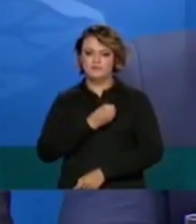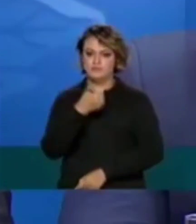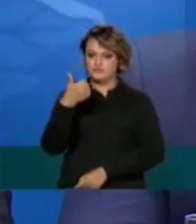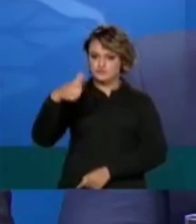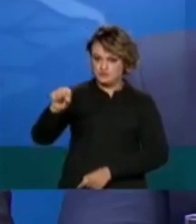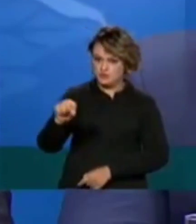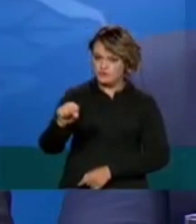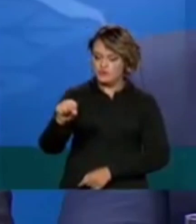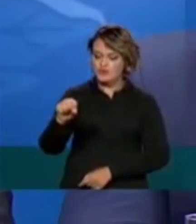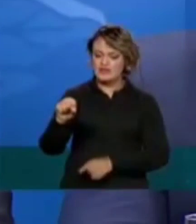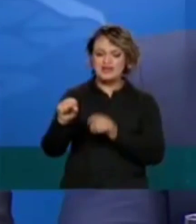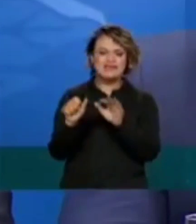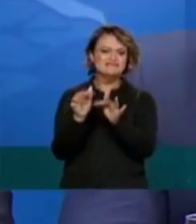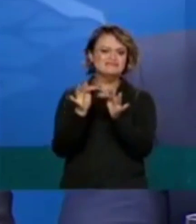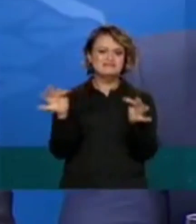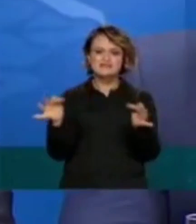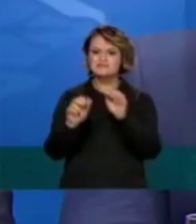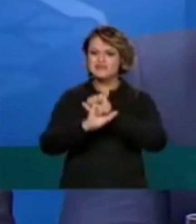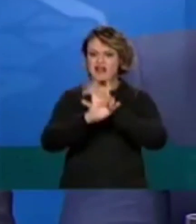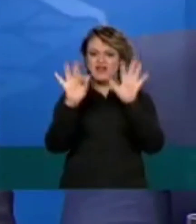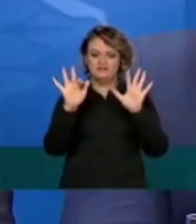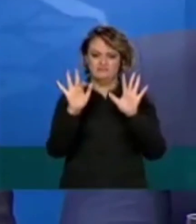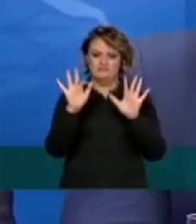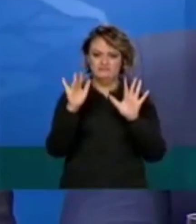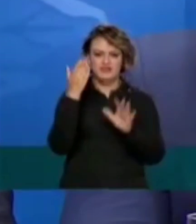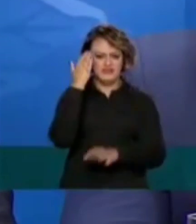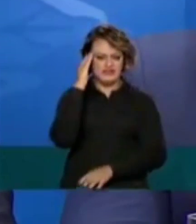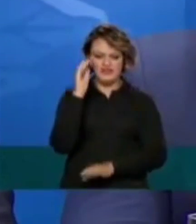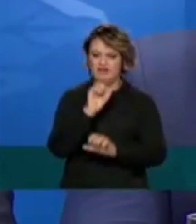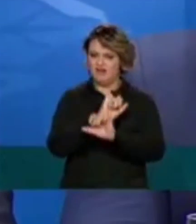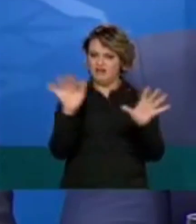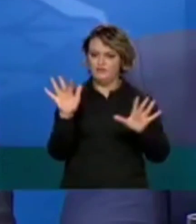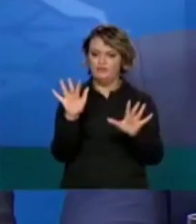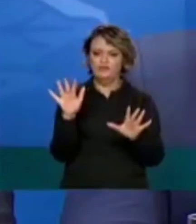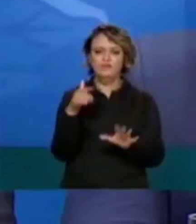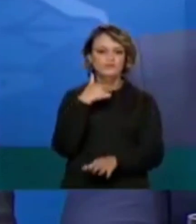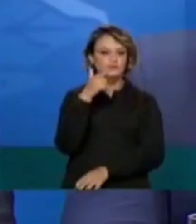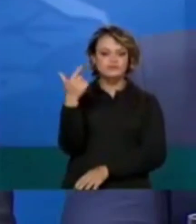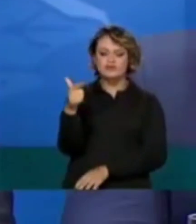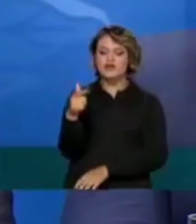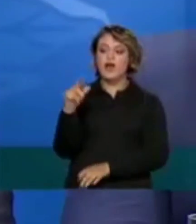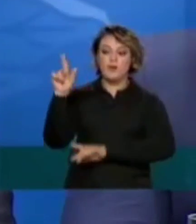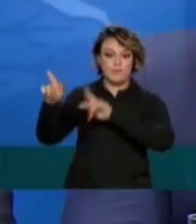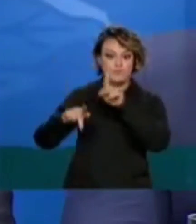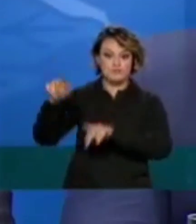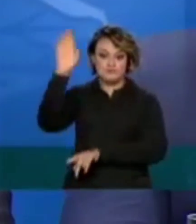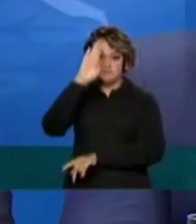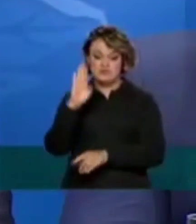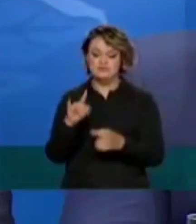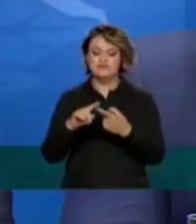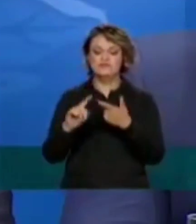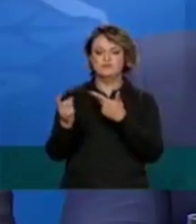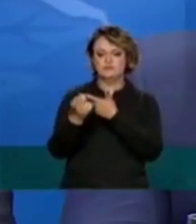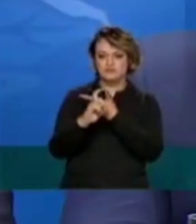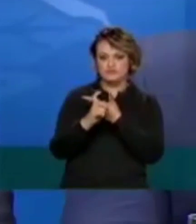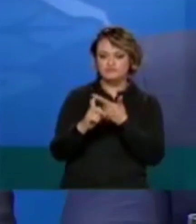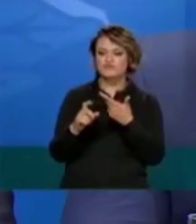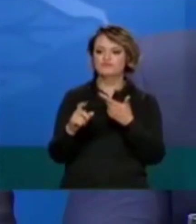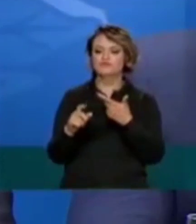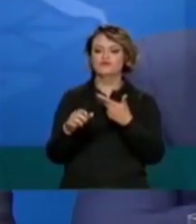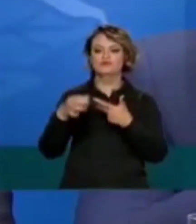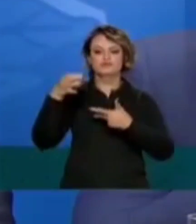que de tão simples e tão claro não resta dúvidas que não há na população brasileira, nem no Executivo, imagino